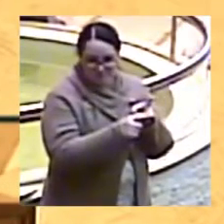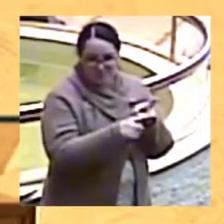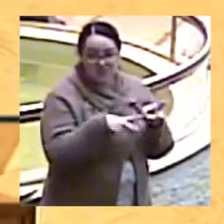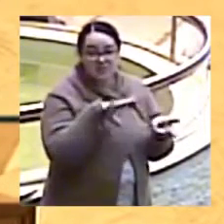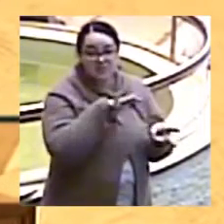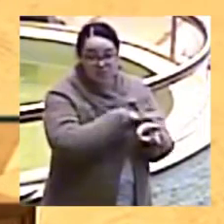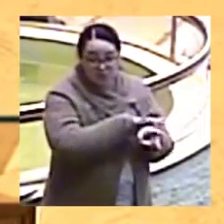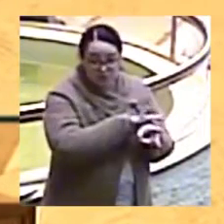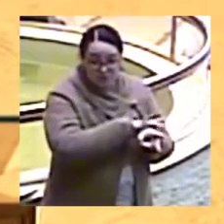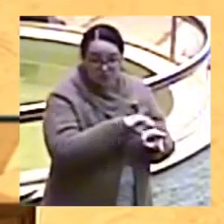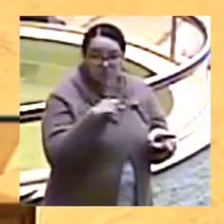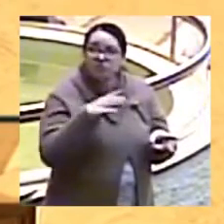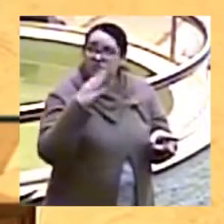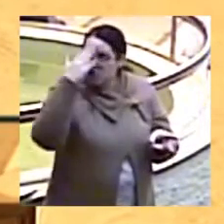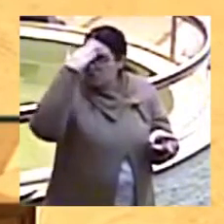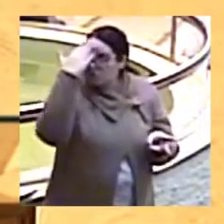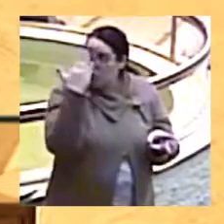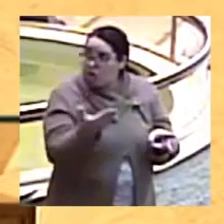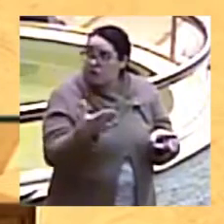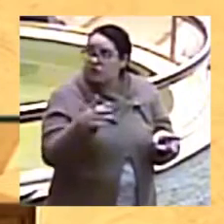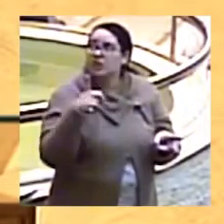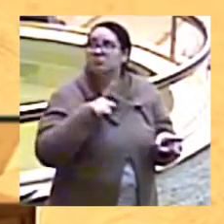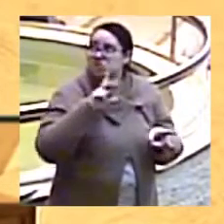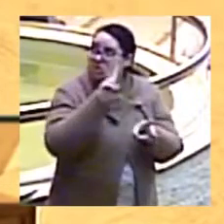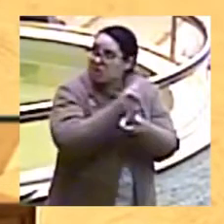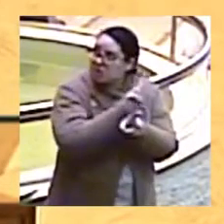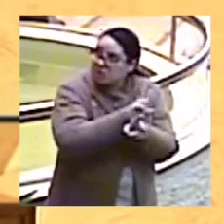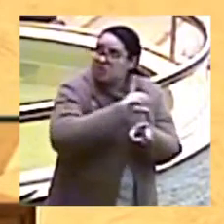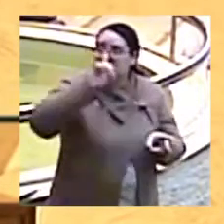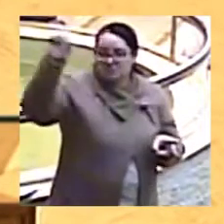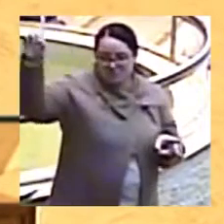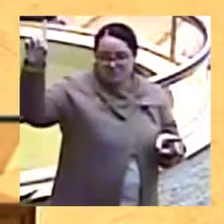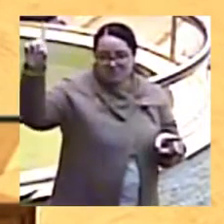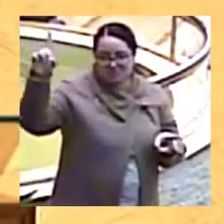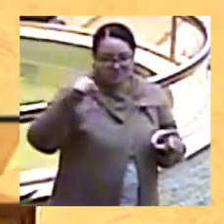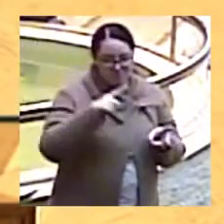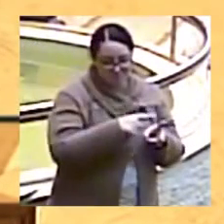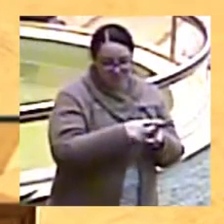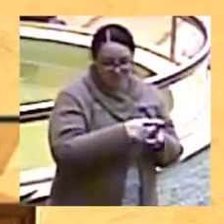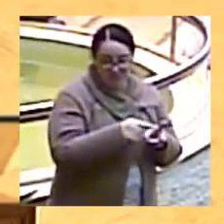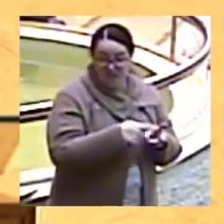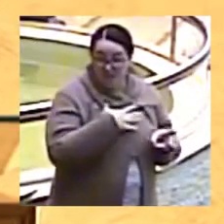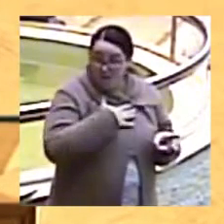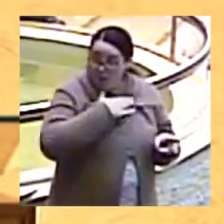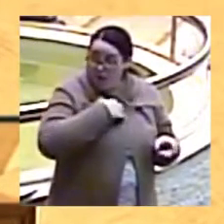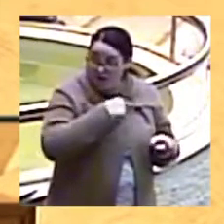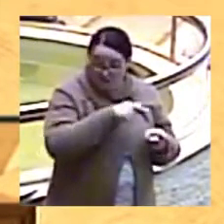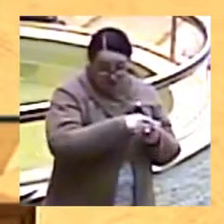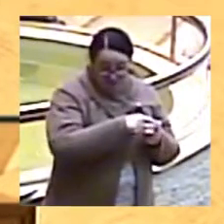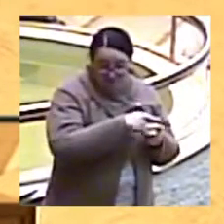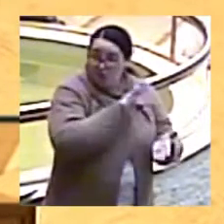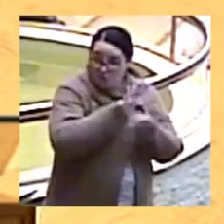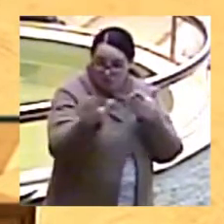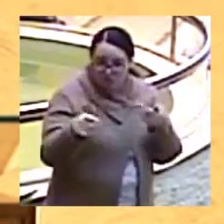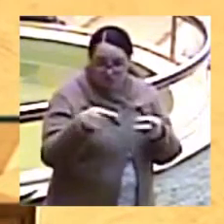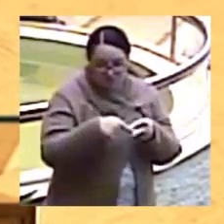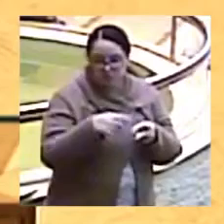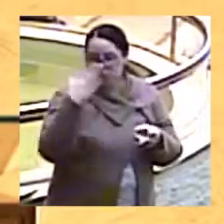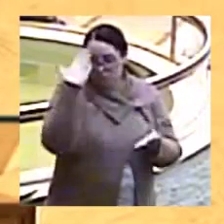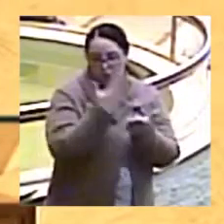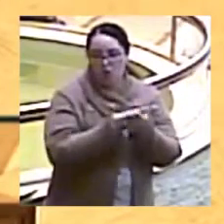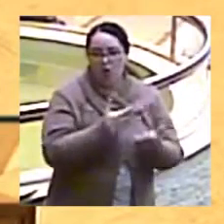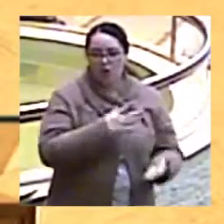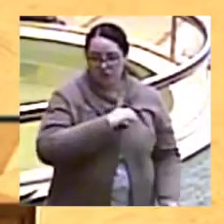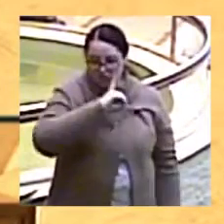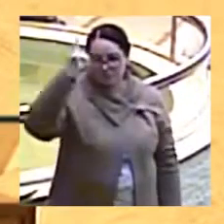encontrada, pela confiança, e o cuidado protetor, do nosso Deus. diz Davi, então, ele nesta